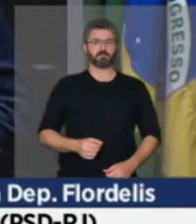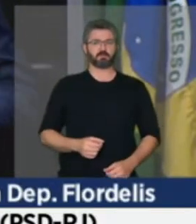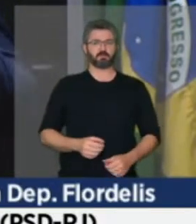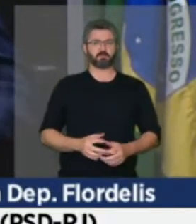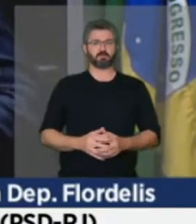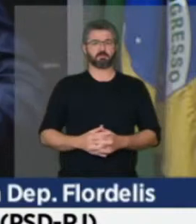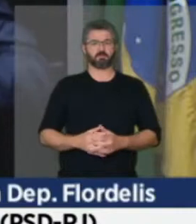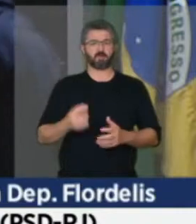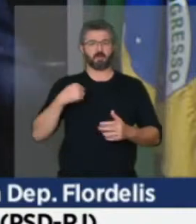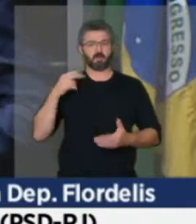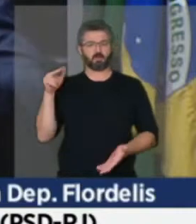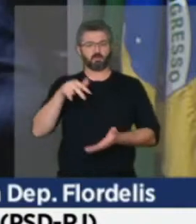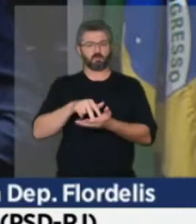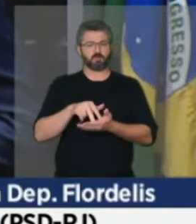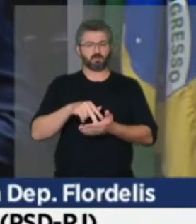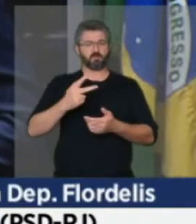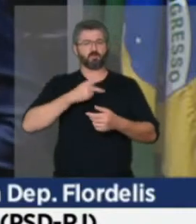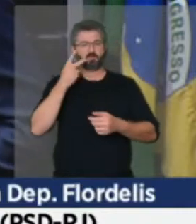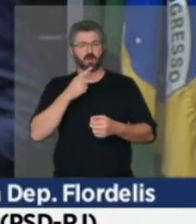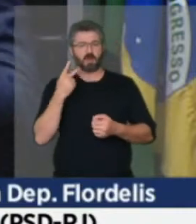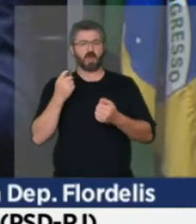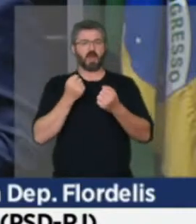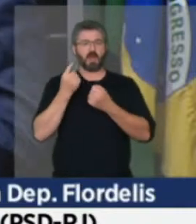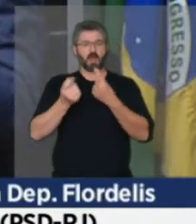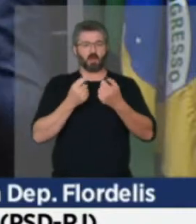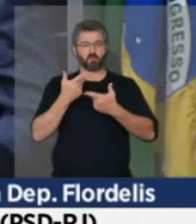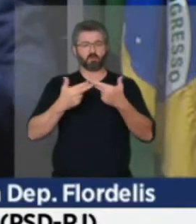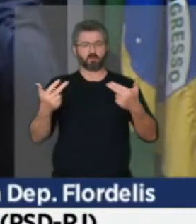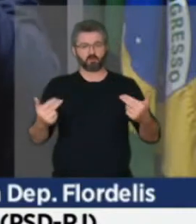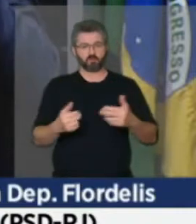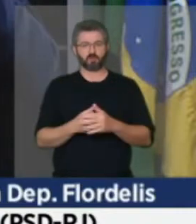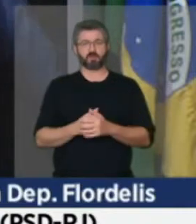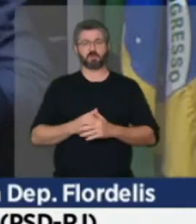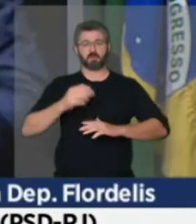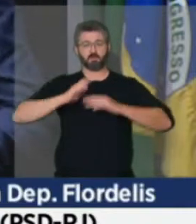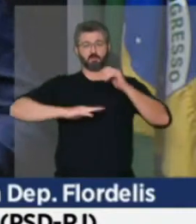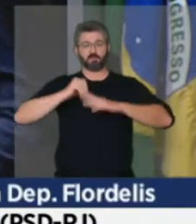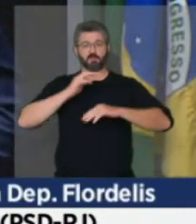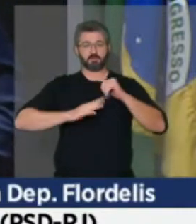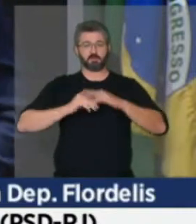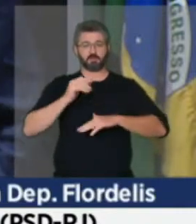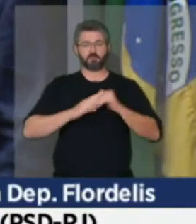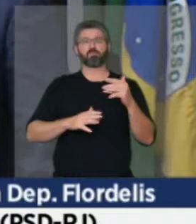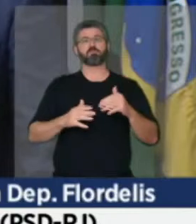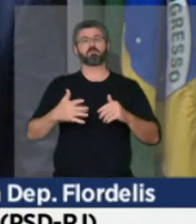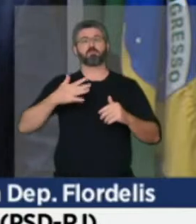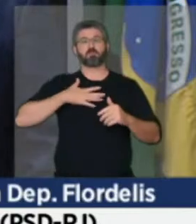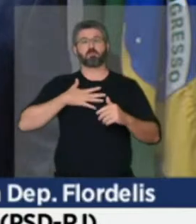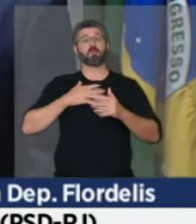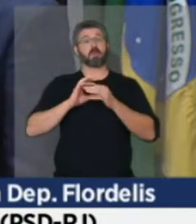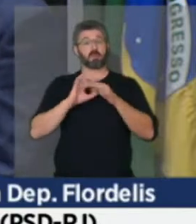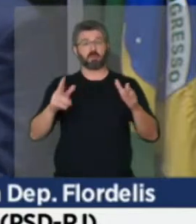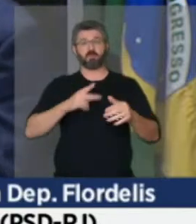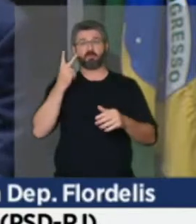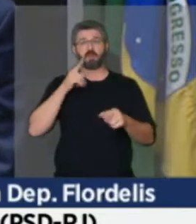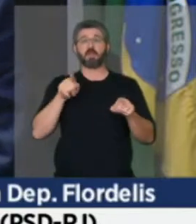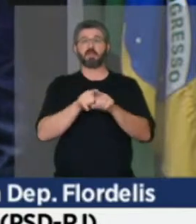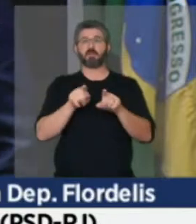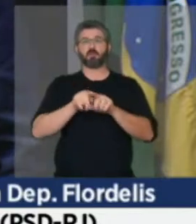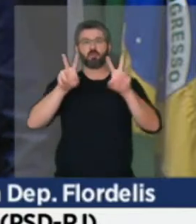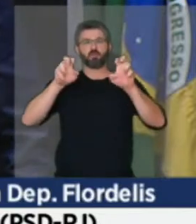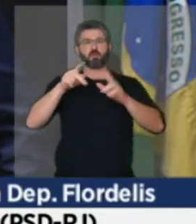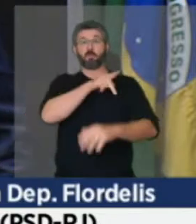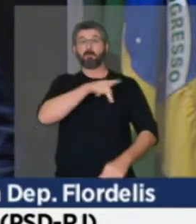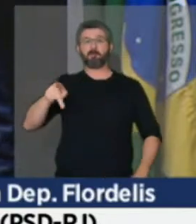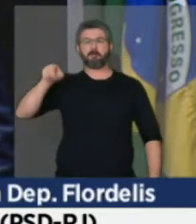eu vim aqui dizer algumas coisas que a minha profissão me permite dizer, inclusive a respeito do presidente